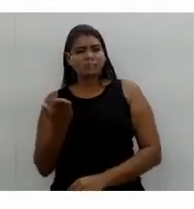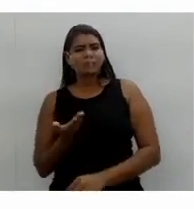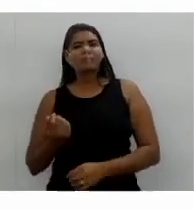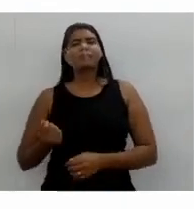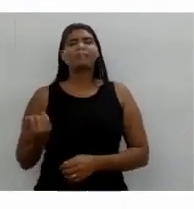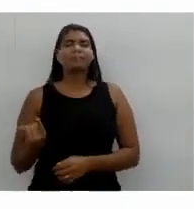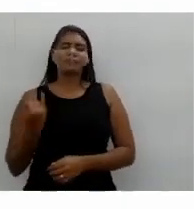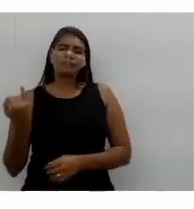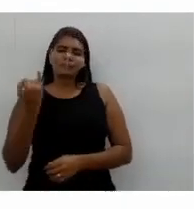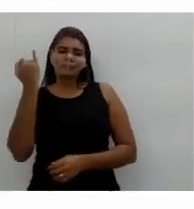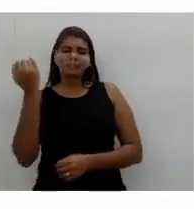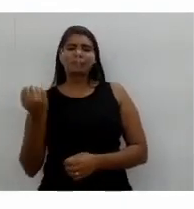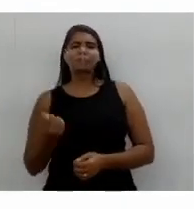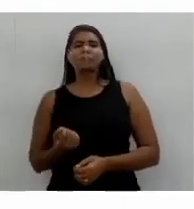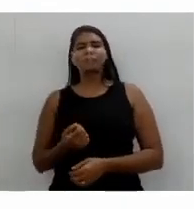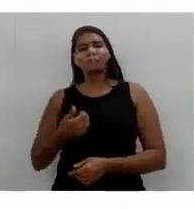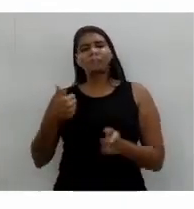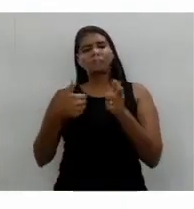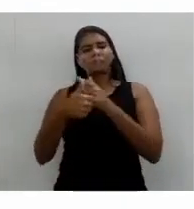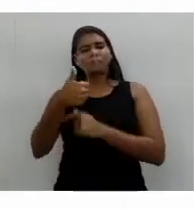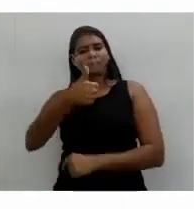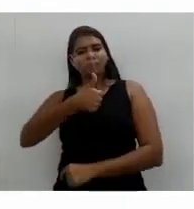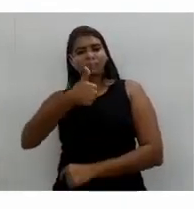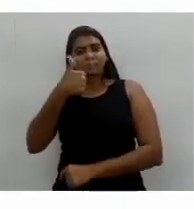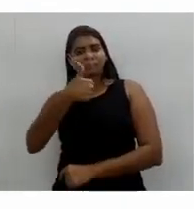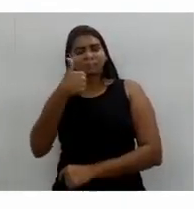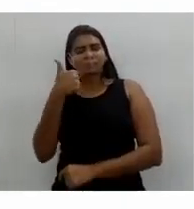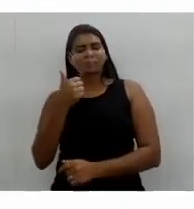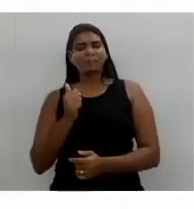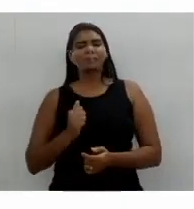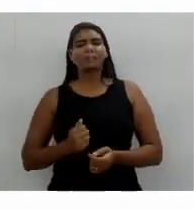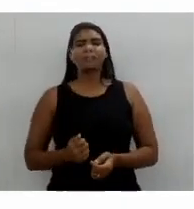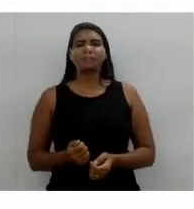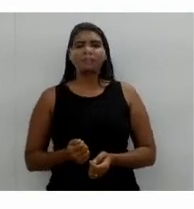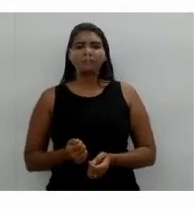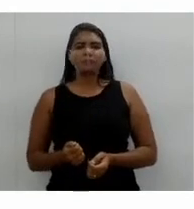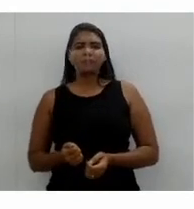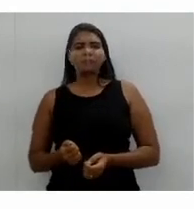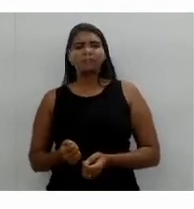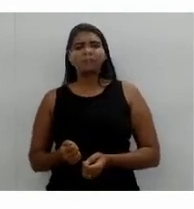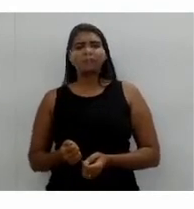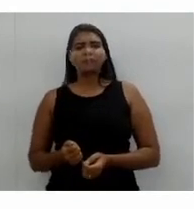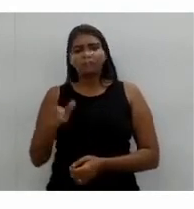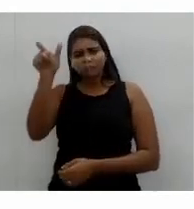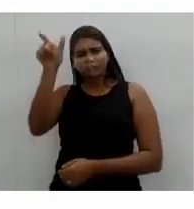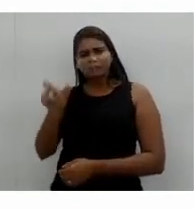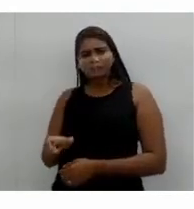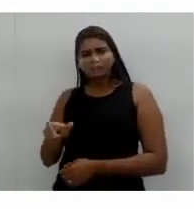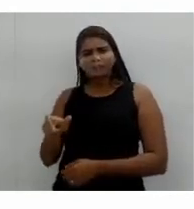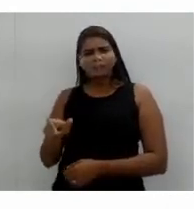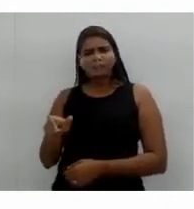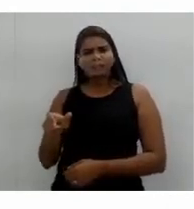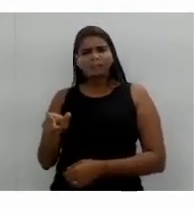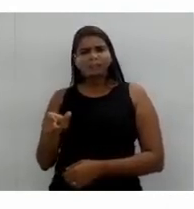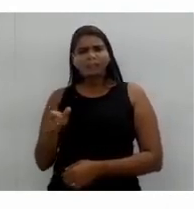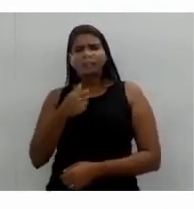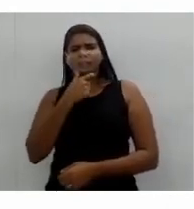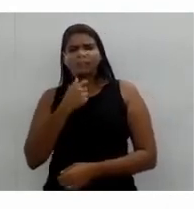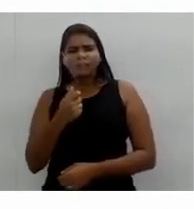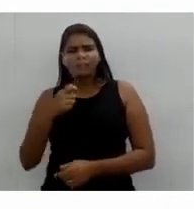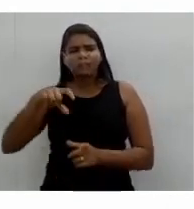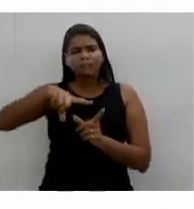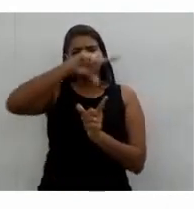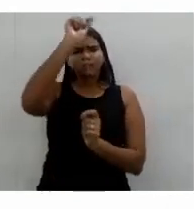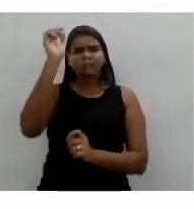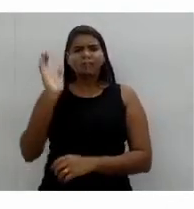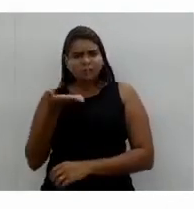questionamentos importantes, né? O primeiro deles é, de fato, o ser humano foi à Lua? Por que essa